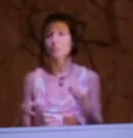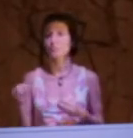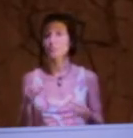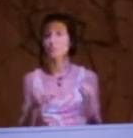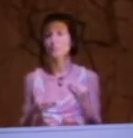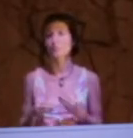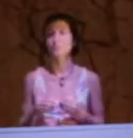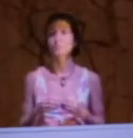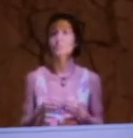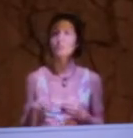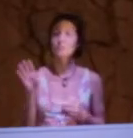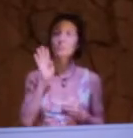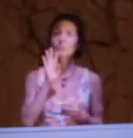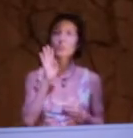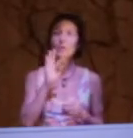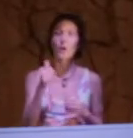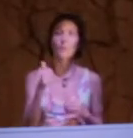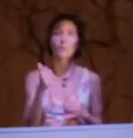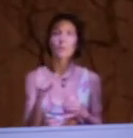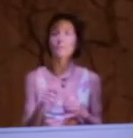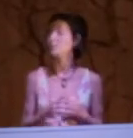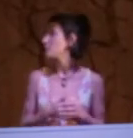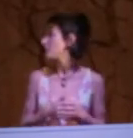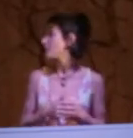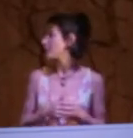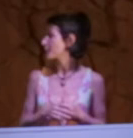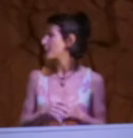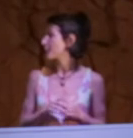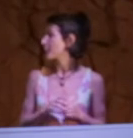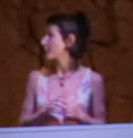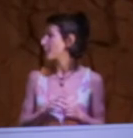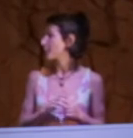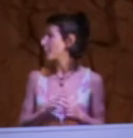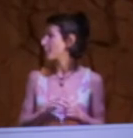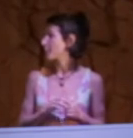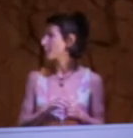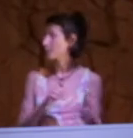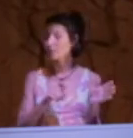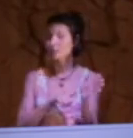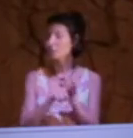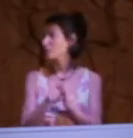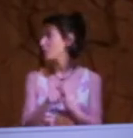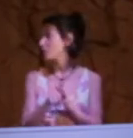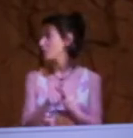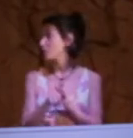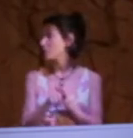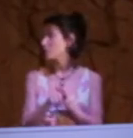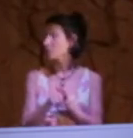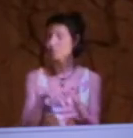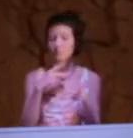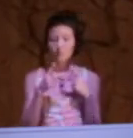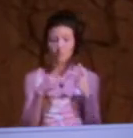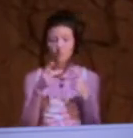o Norte em peso, nós aqui, né? Então é a região Norte em peso. Foi questionado melhor, foi